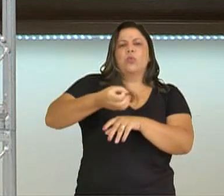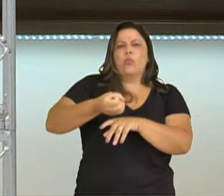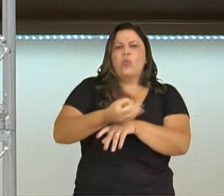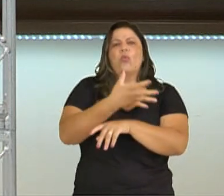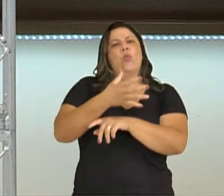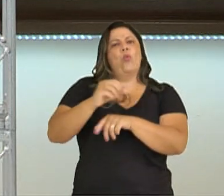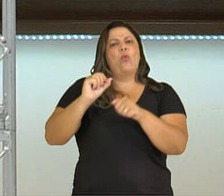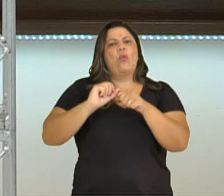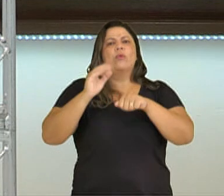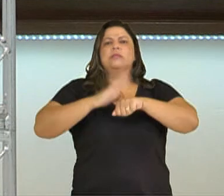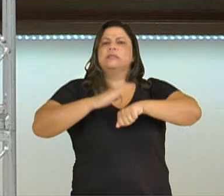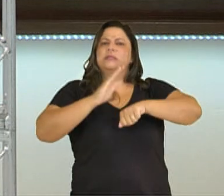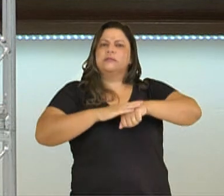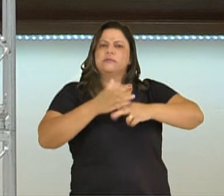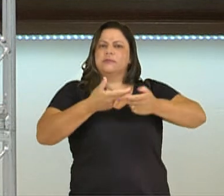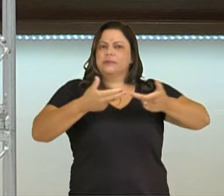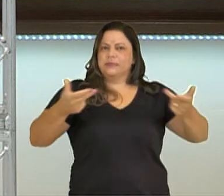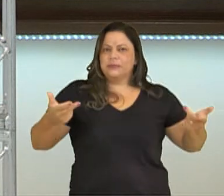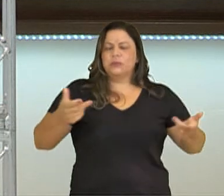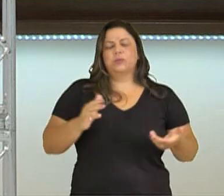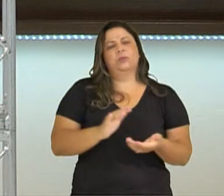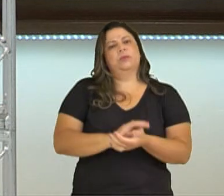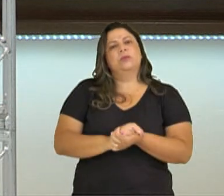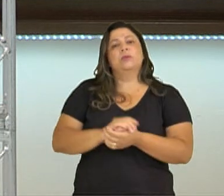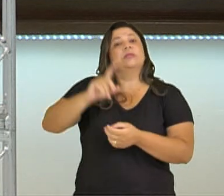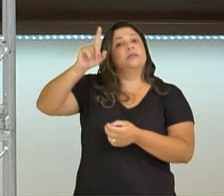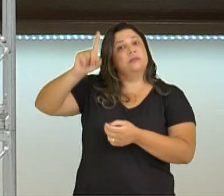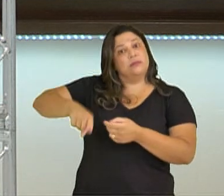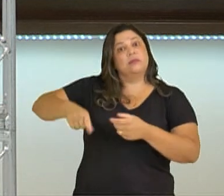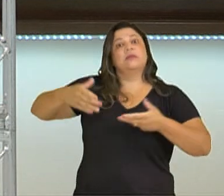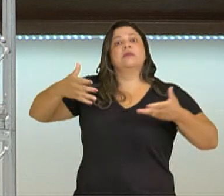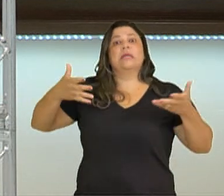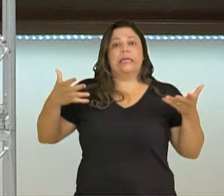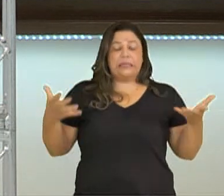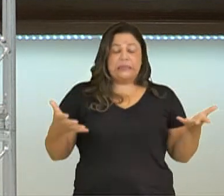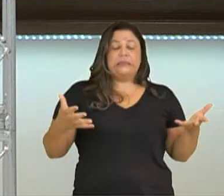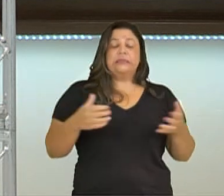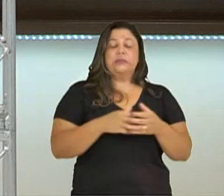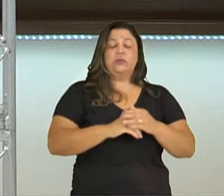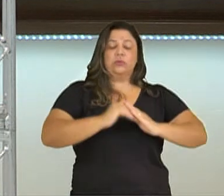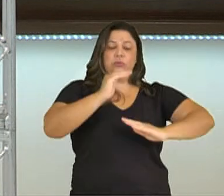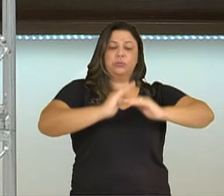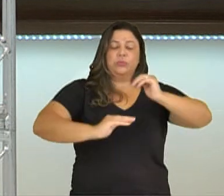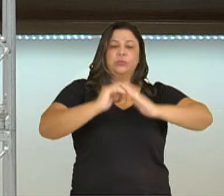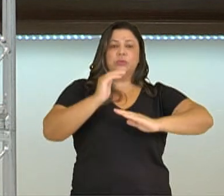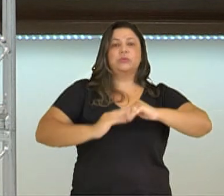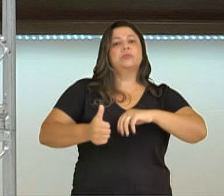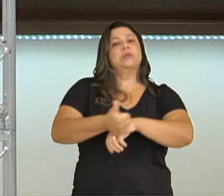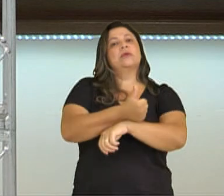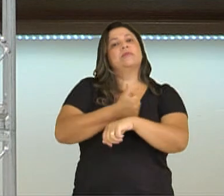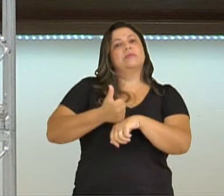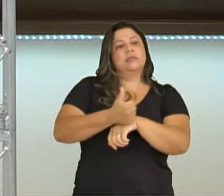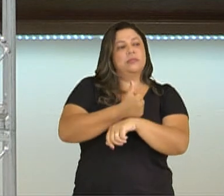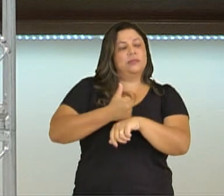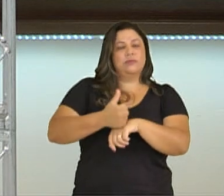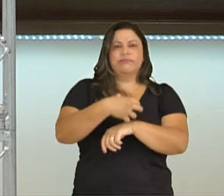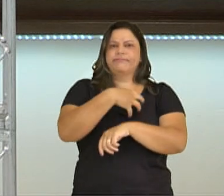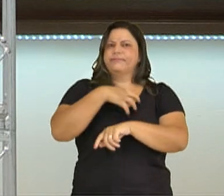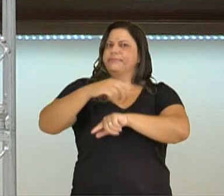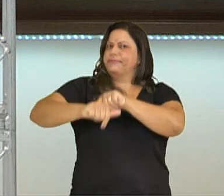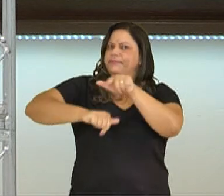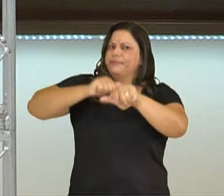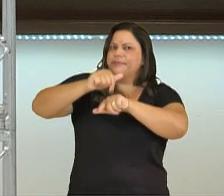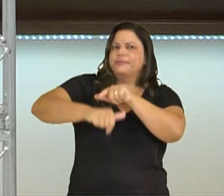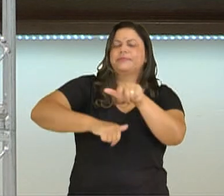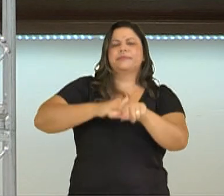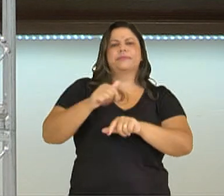se fazer alguma coisa. E isso nada mais é do que uma profissão, uma forma de trabalho. Quando eu